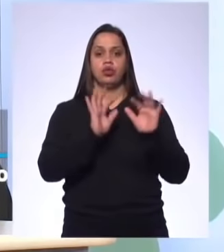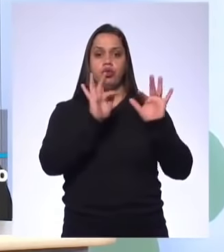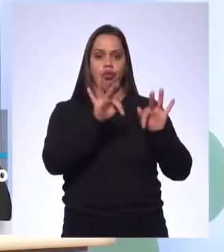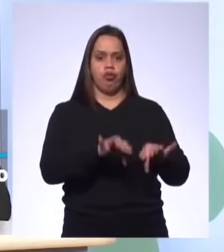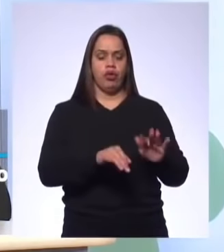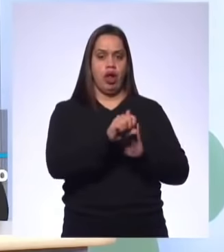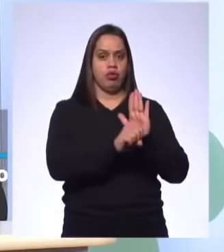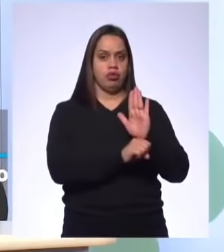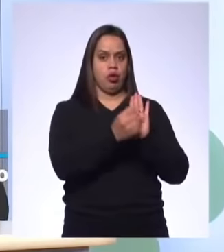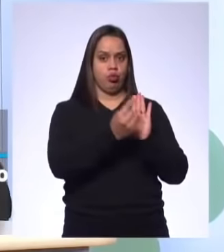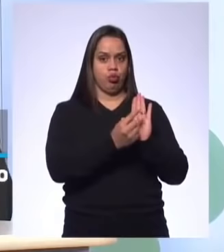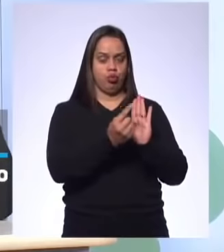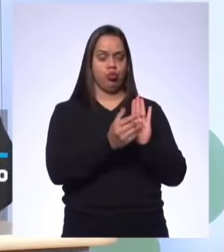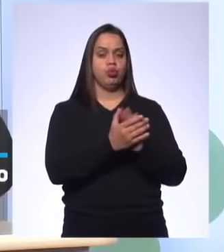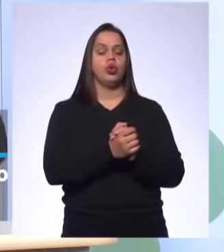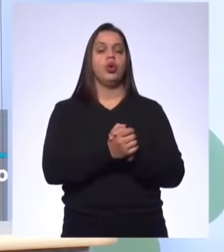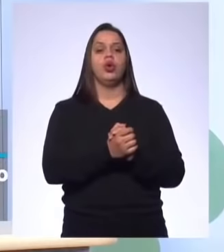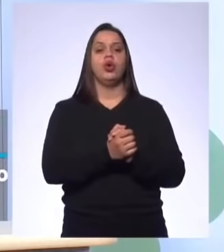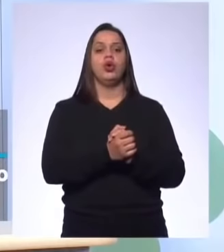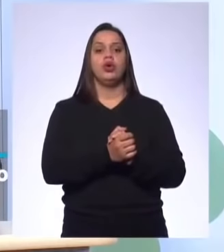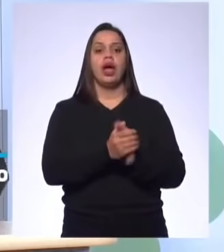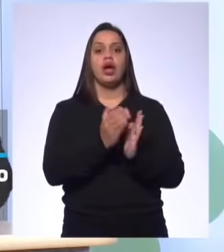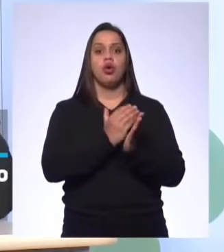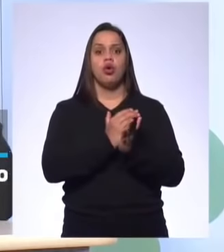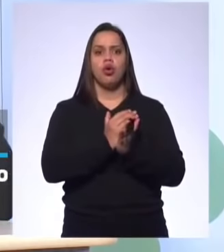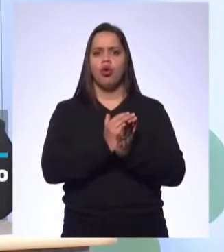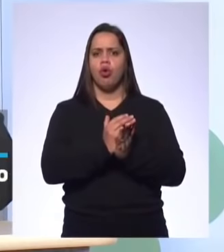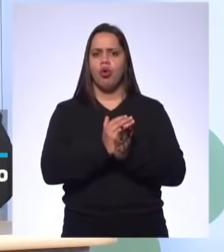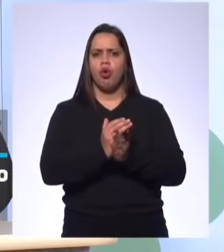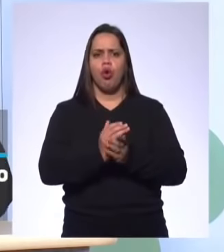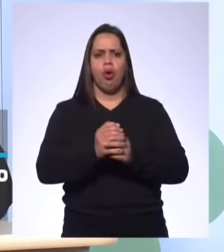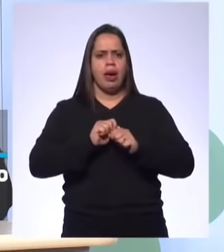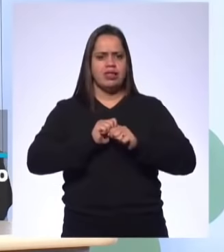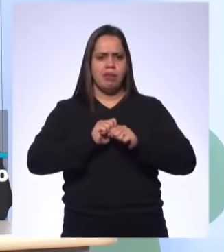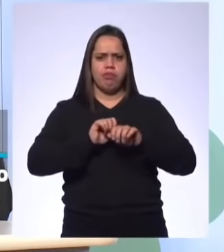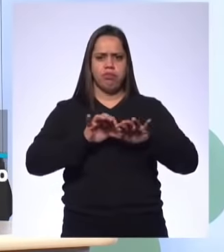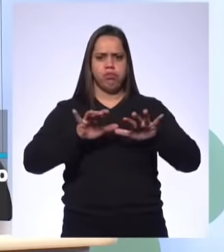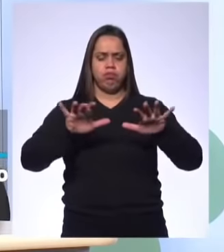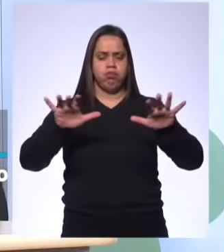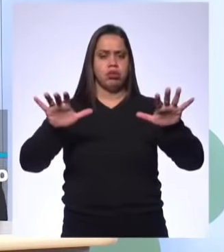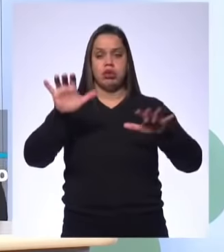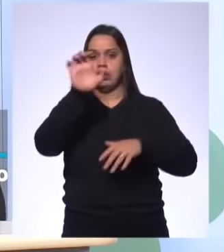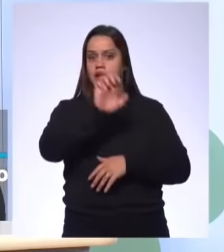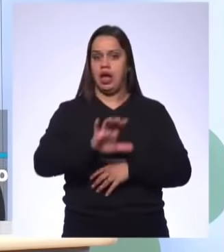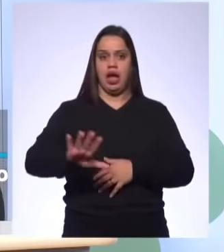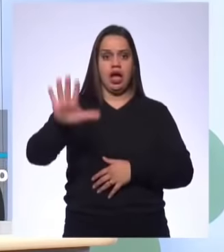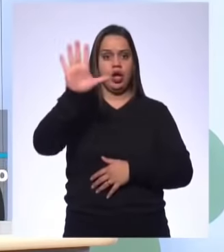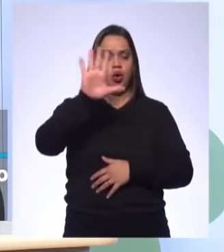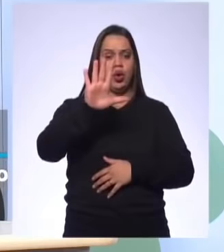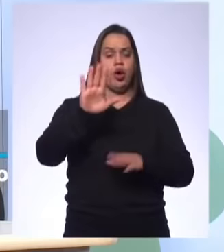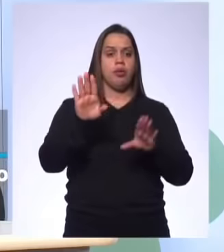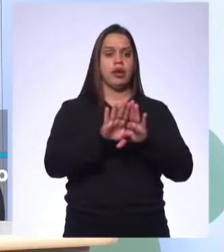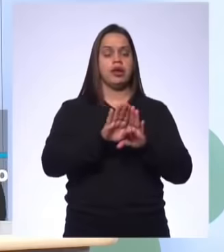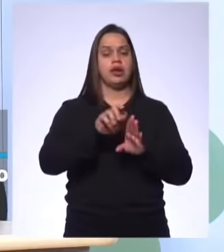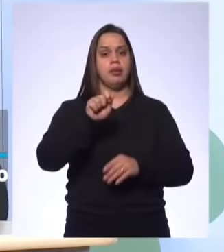século I, e ele vai se expandir por toda a Europa, uma parte da Ásia,